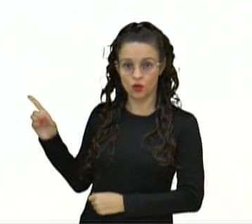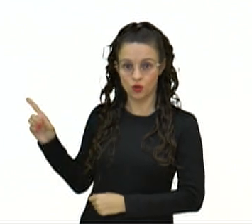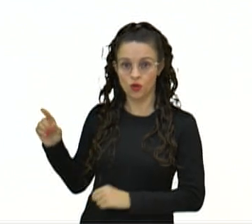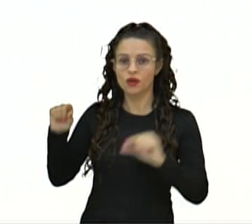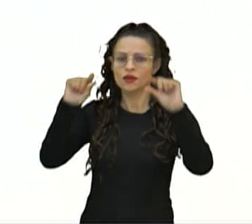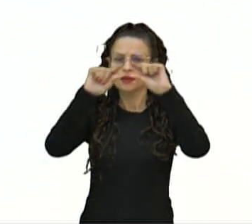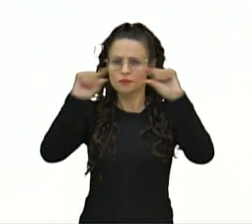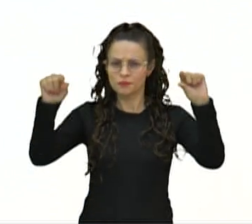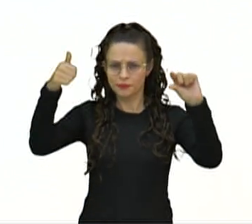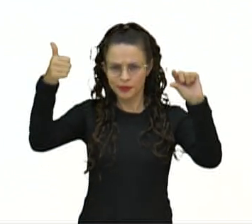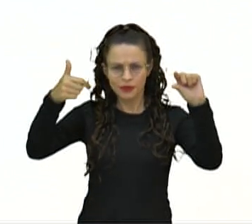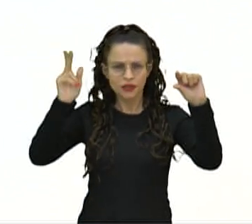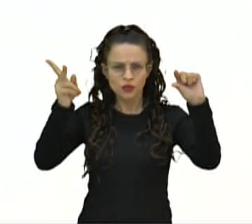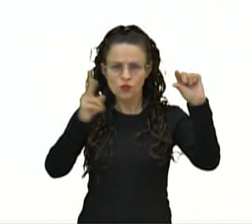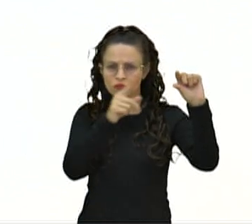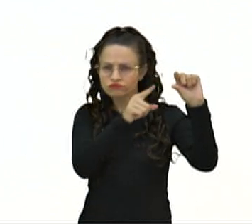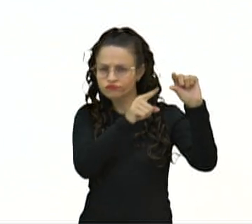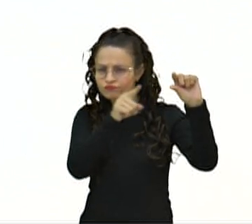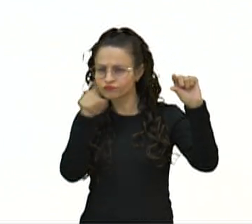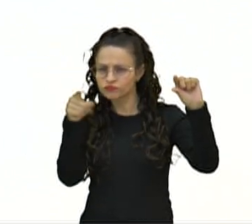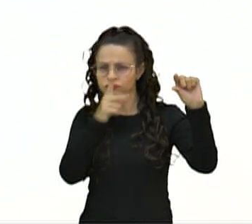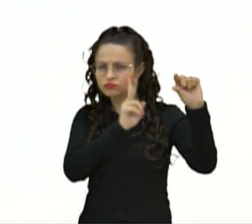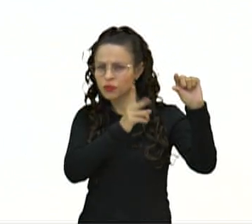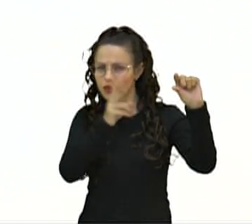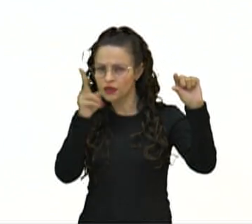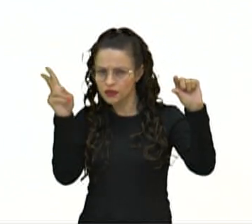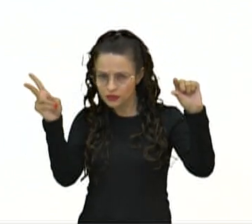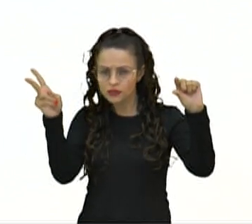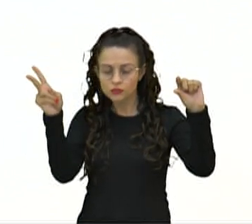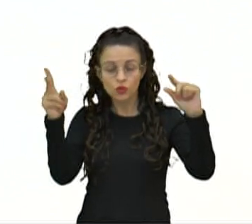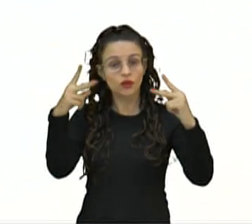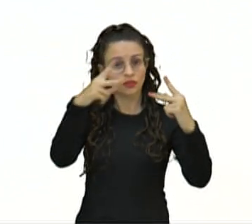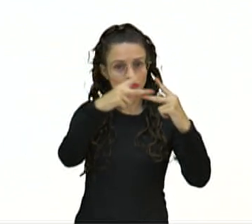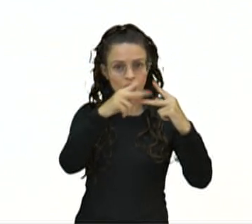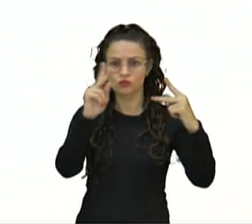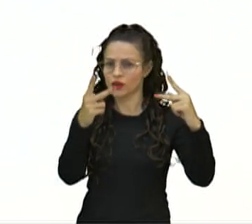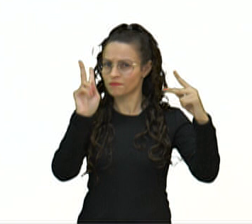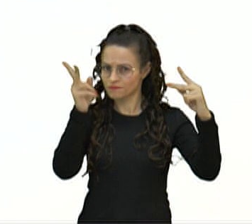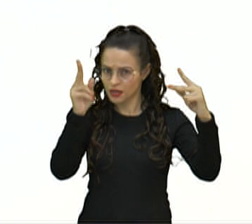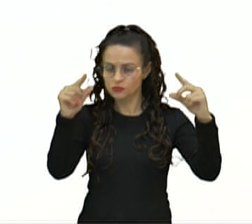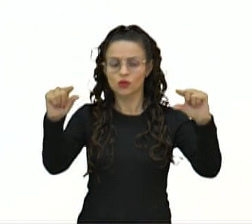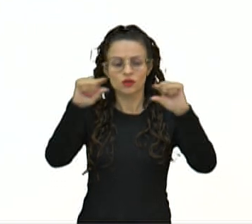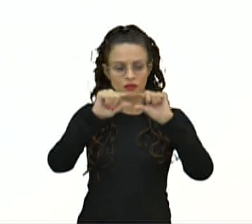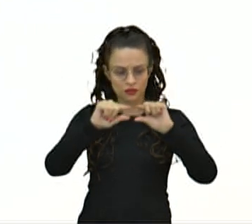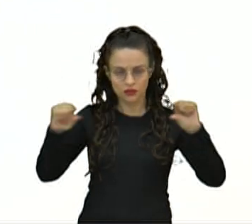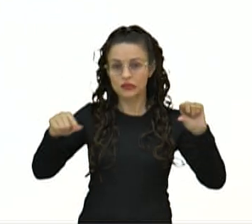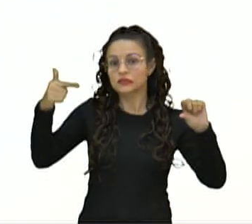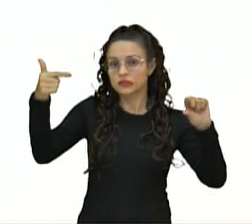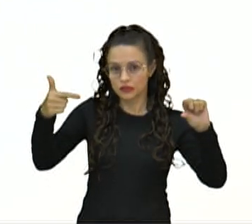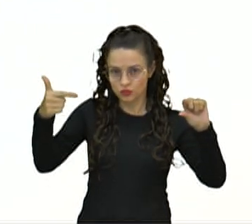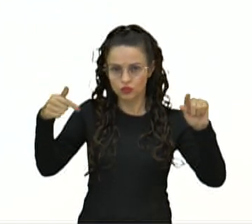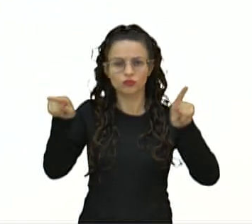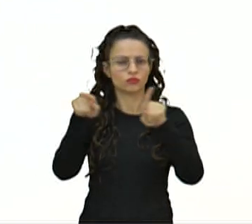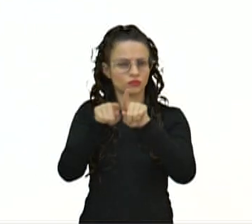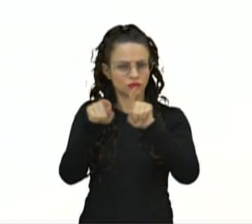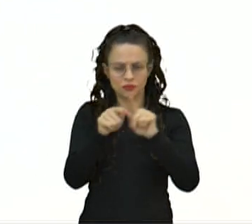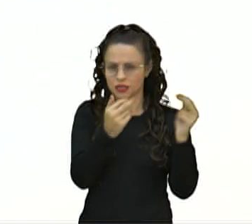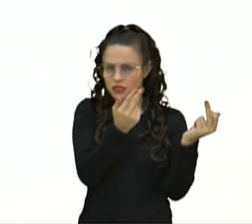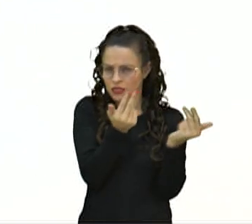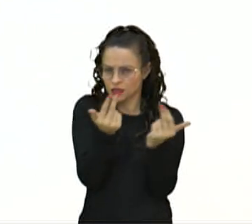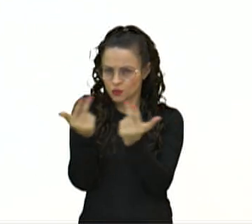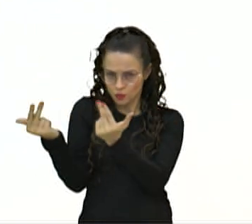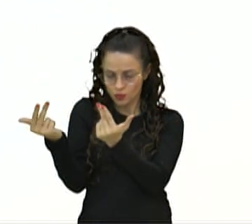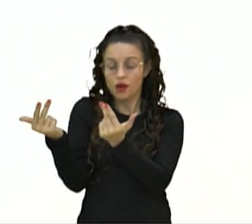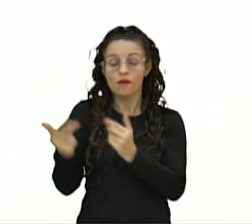equação igual, mantendo todos na mesma posição e mantendo ΔH com o mesmo valor. A segunda também vamos manter tudo